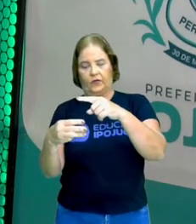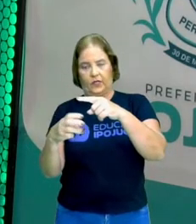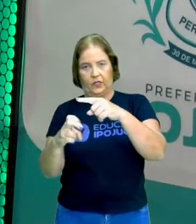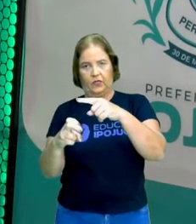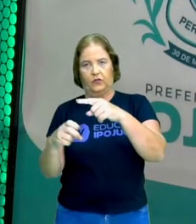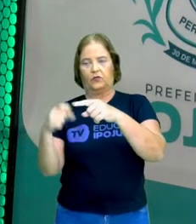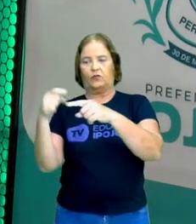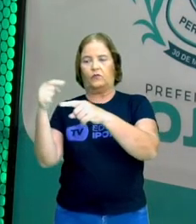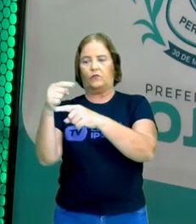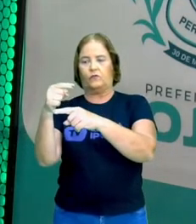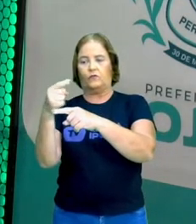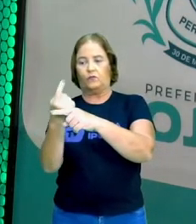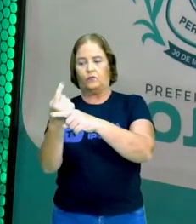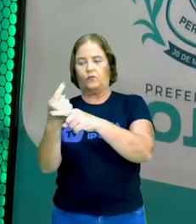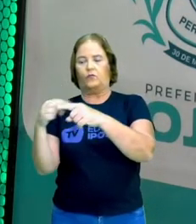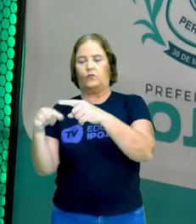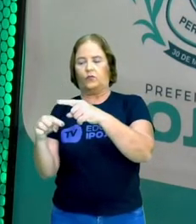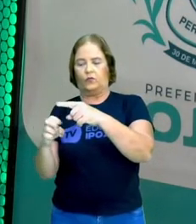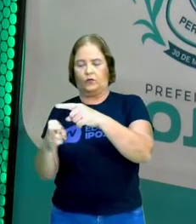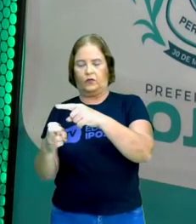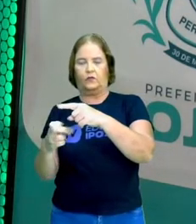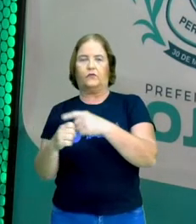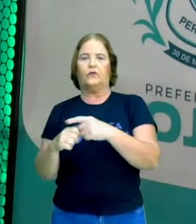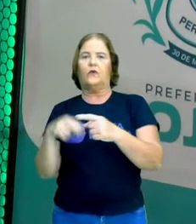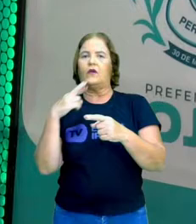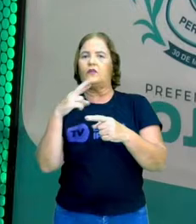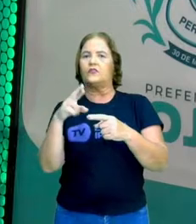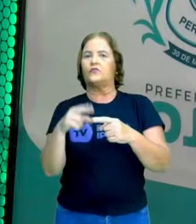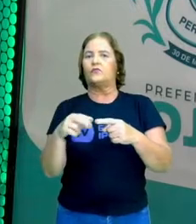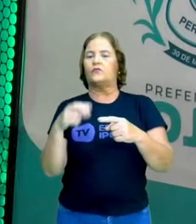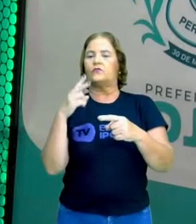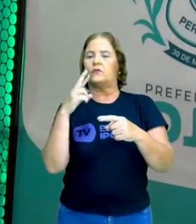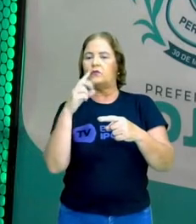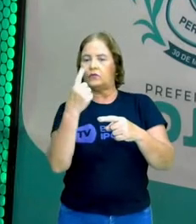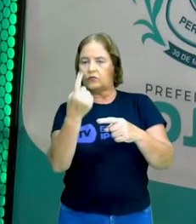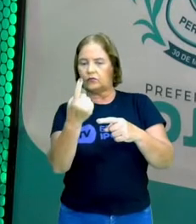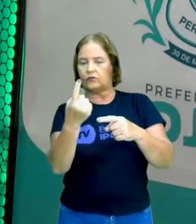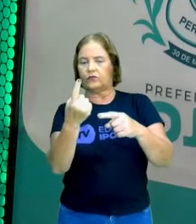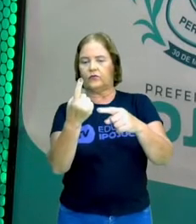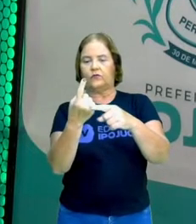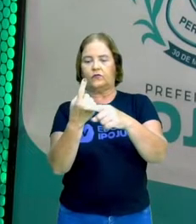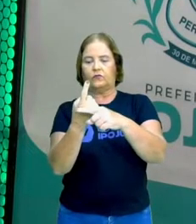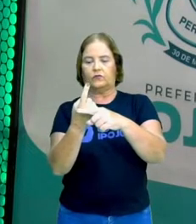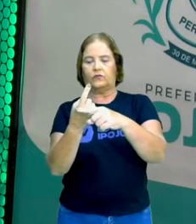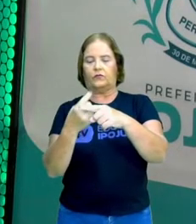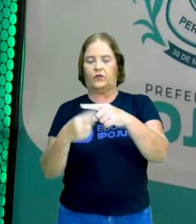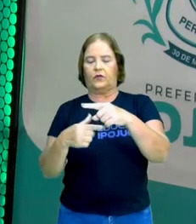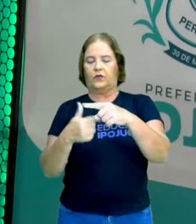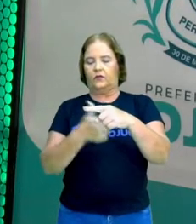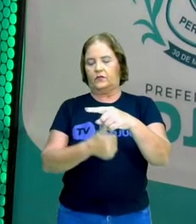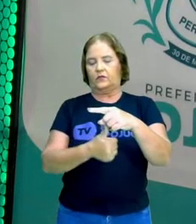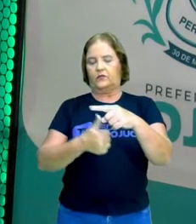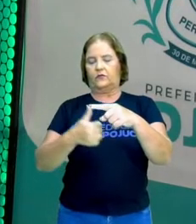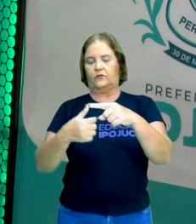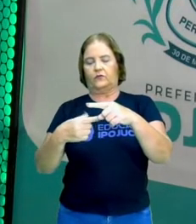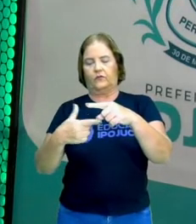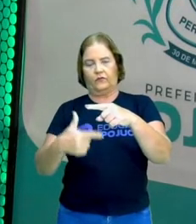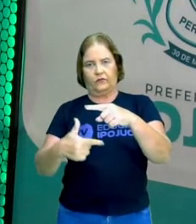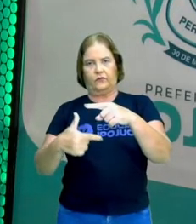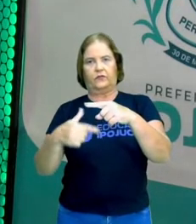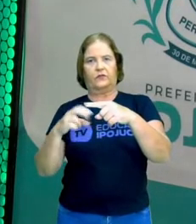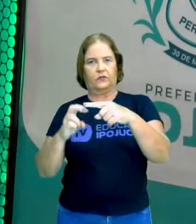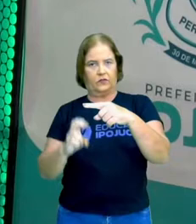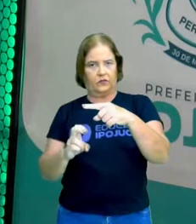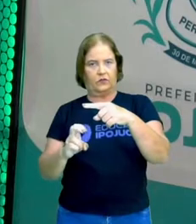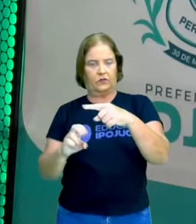1/5 e a resposta é menos 1 sobre 125, porque ficou negativo no jogo